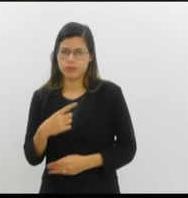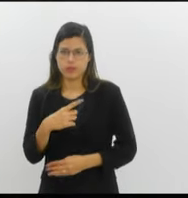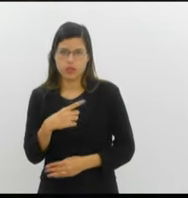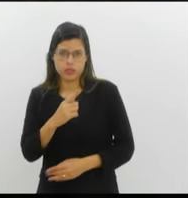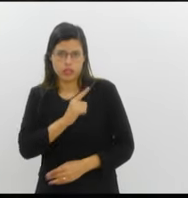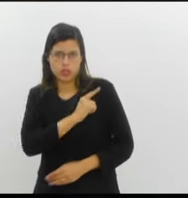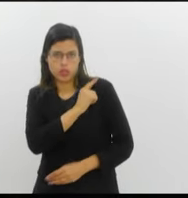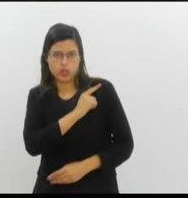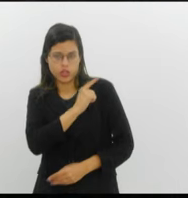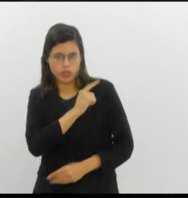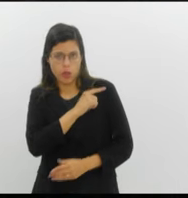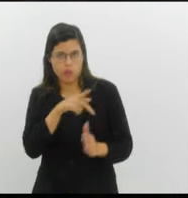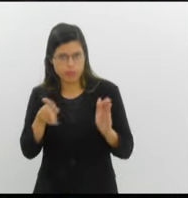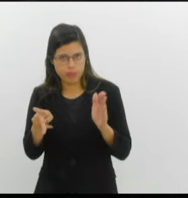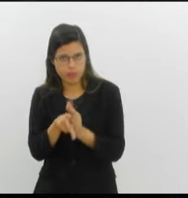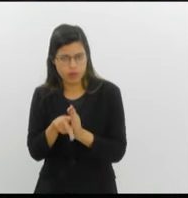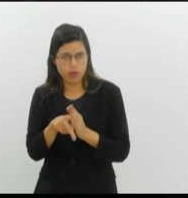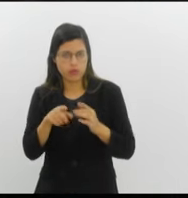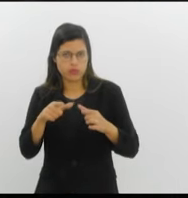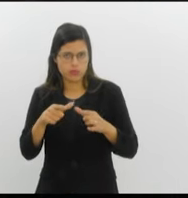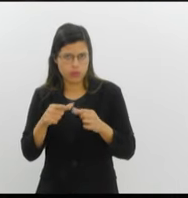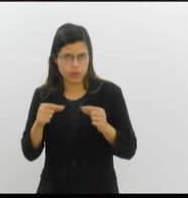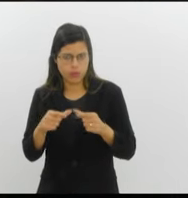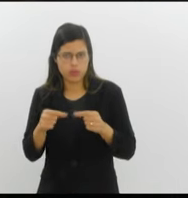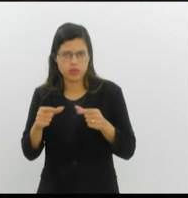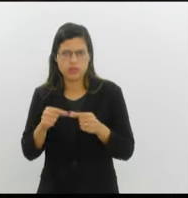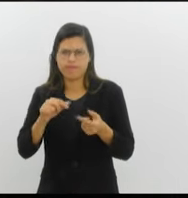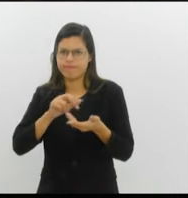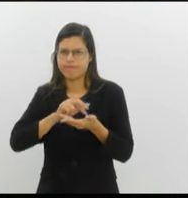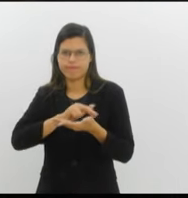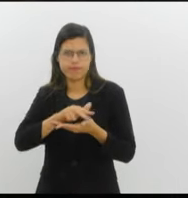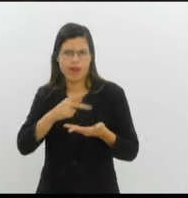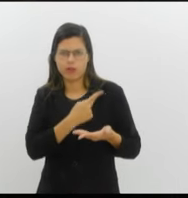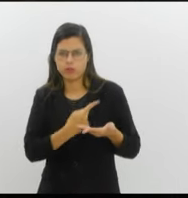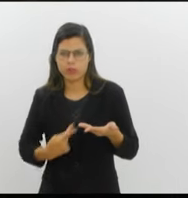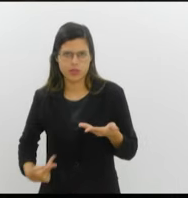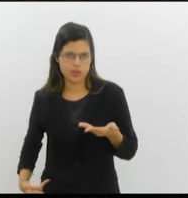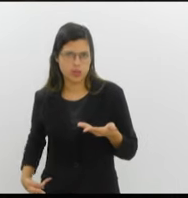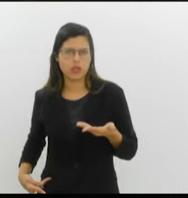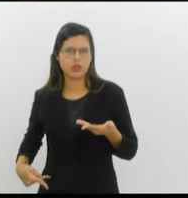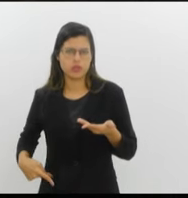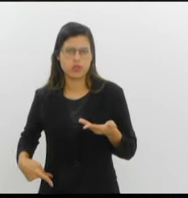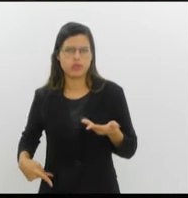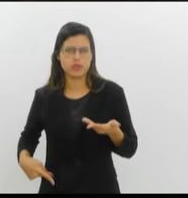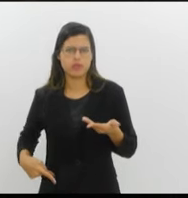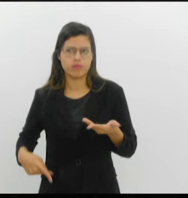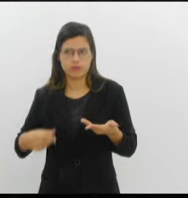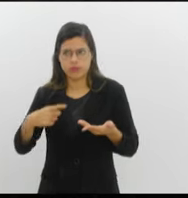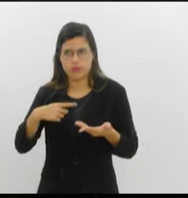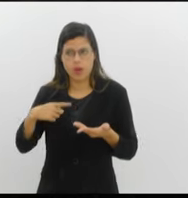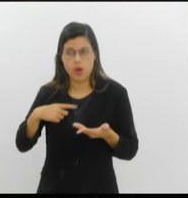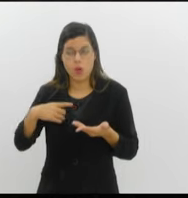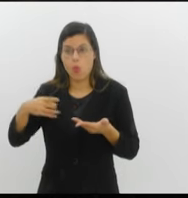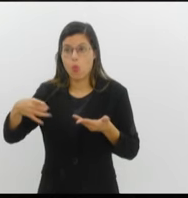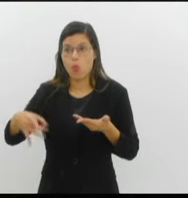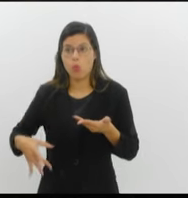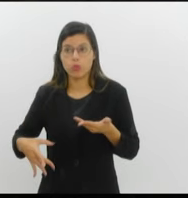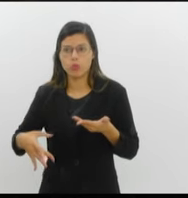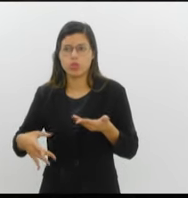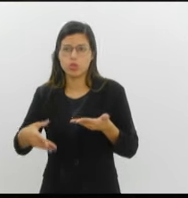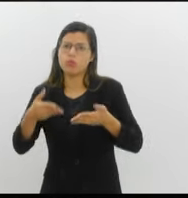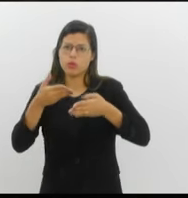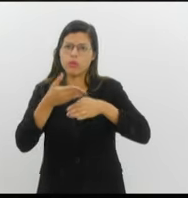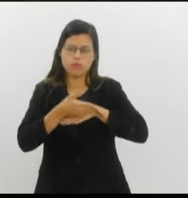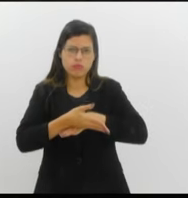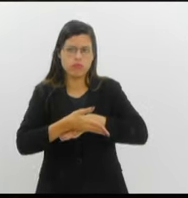dos japoneses em vários presidentes que tiveram. Por último, eu interferi,